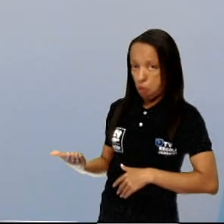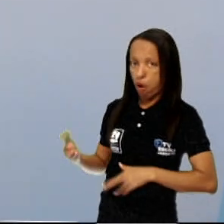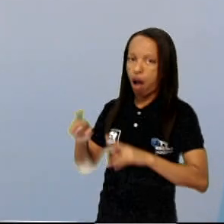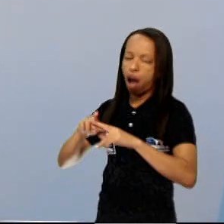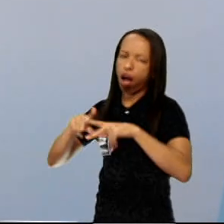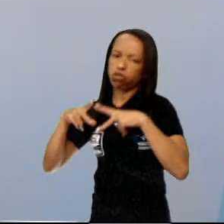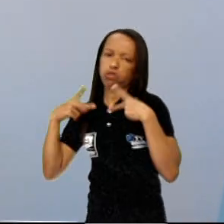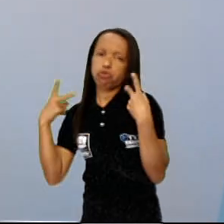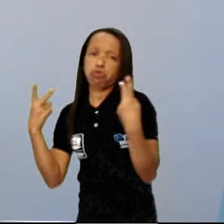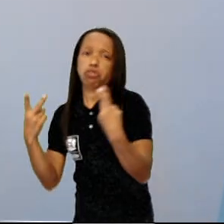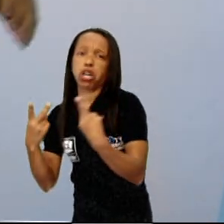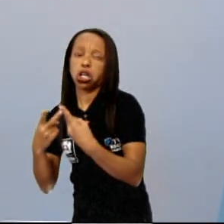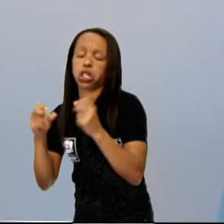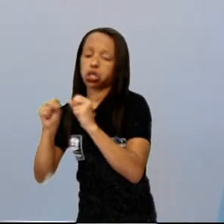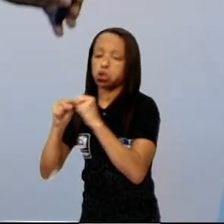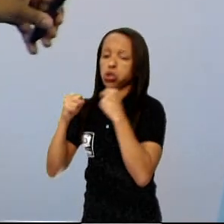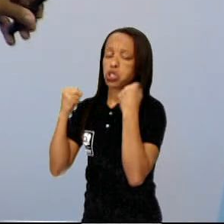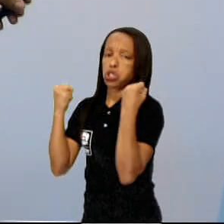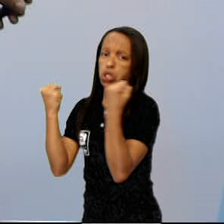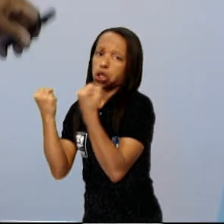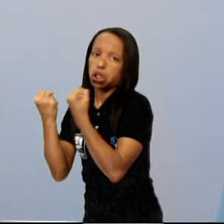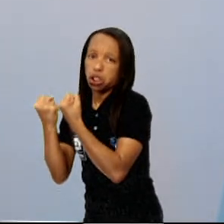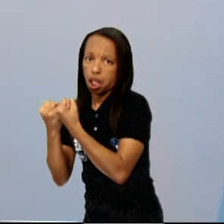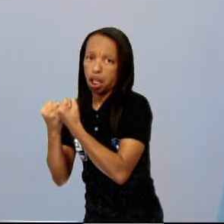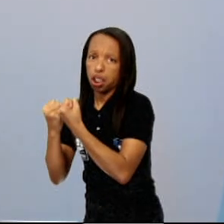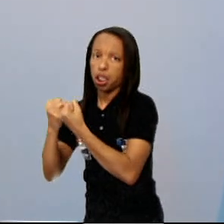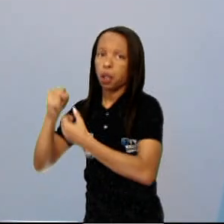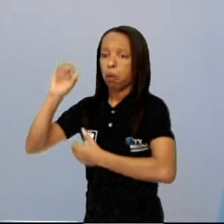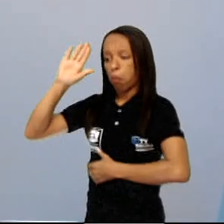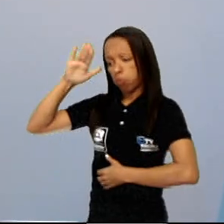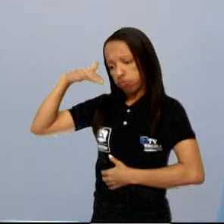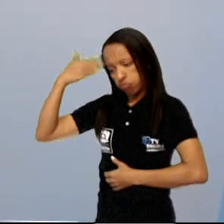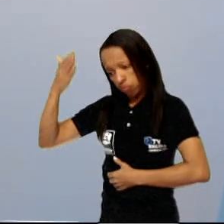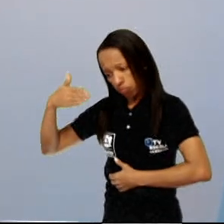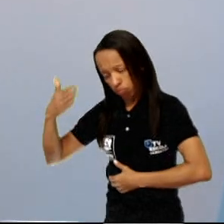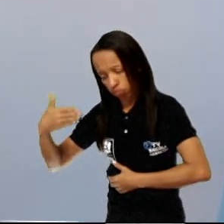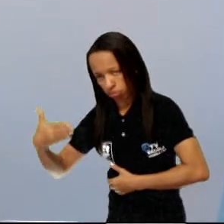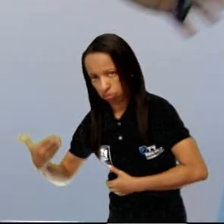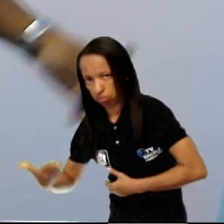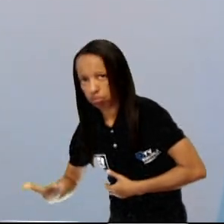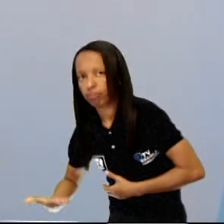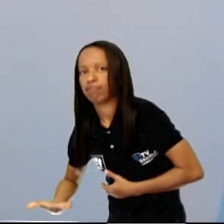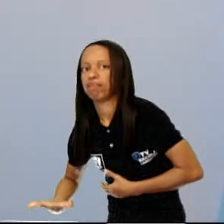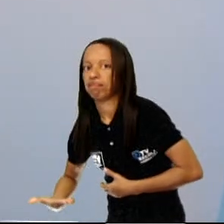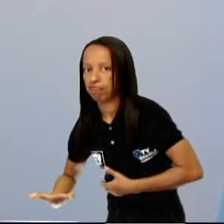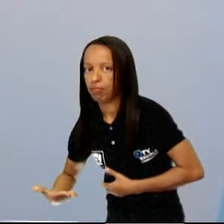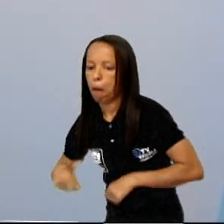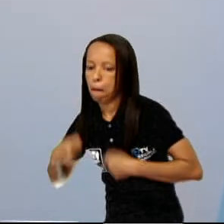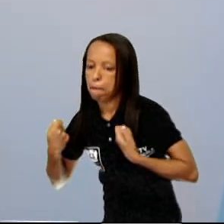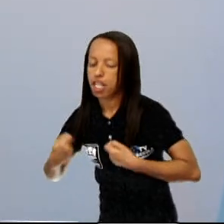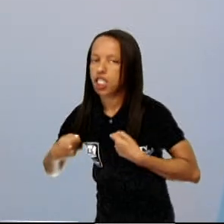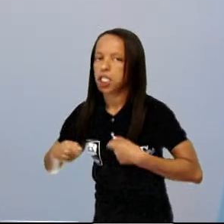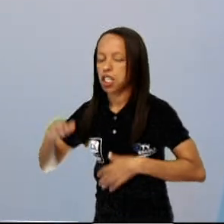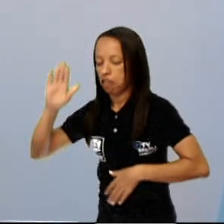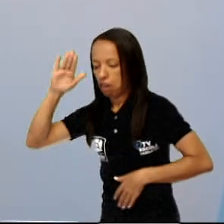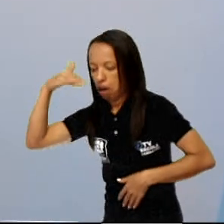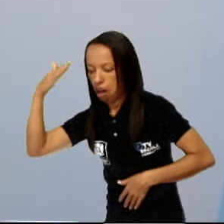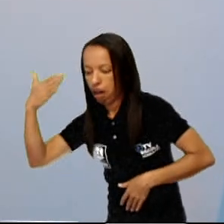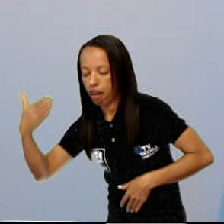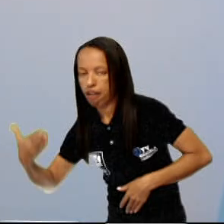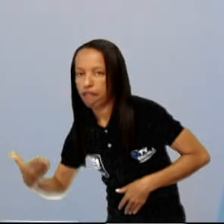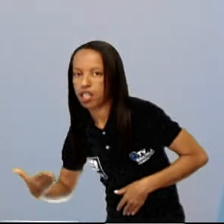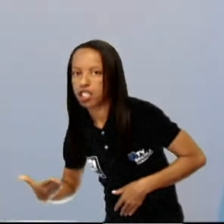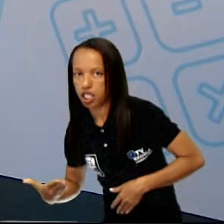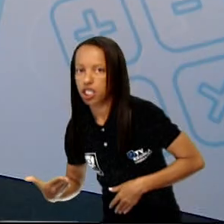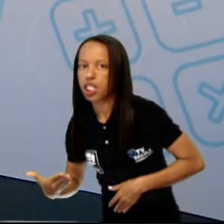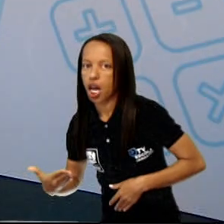Chegou o Marconde tal, o Visconde. Eu falei Marconde, desculpa, tinha que fazer a reverência. Chegou o Marquês de